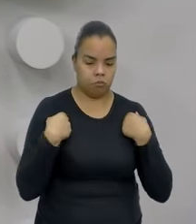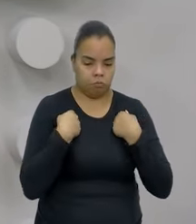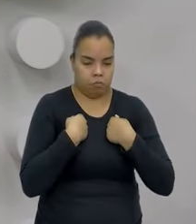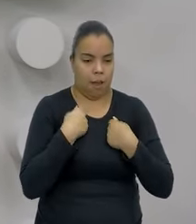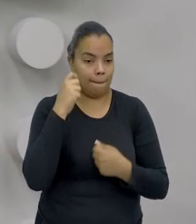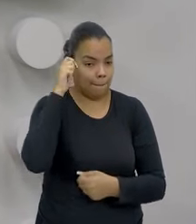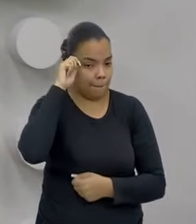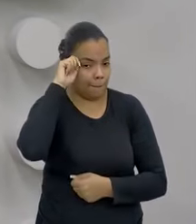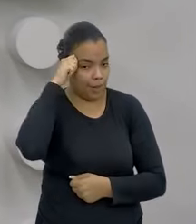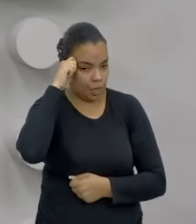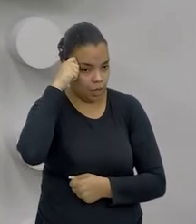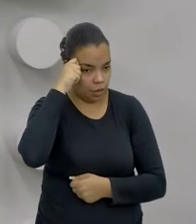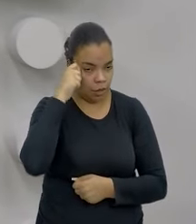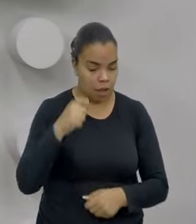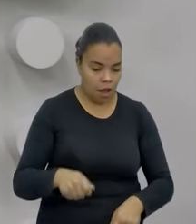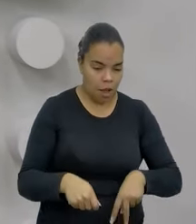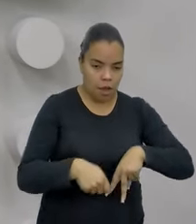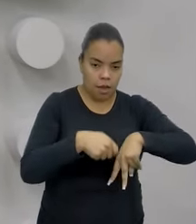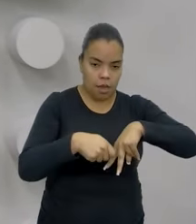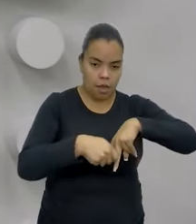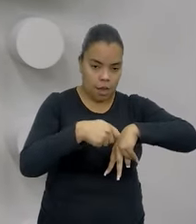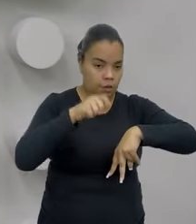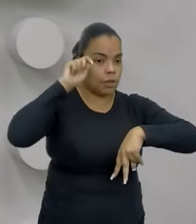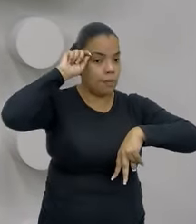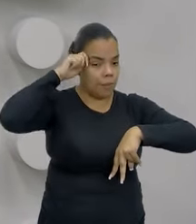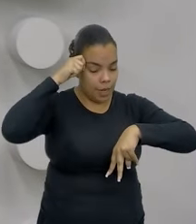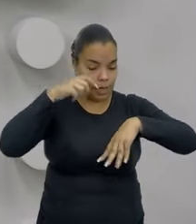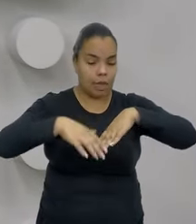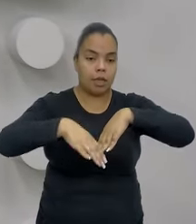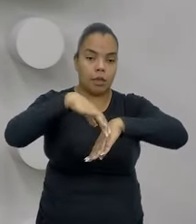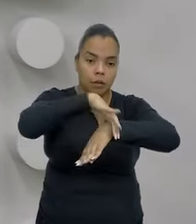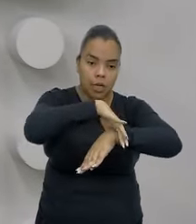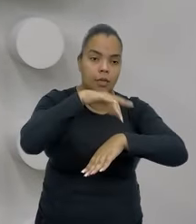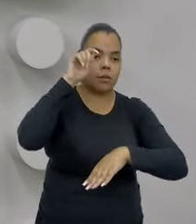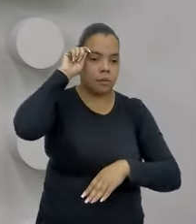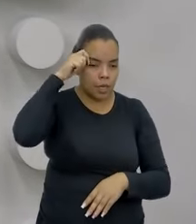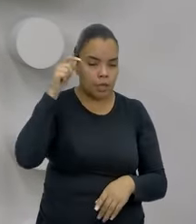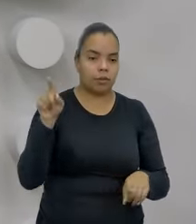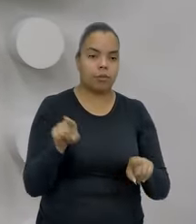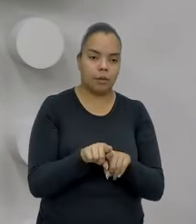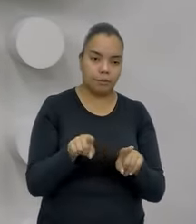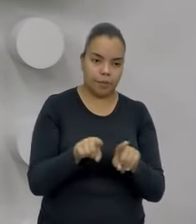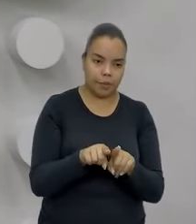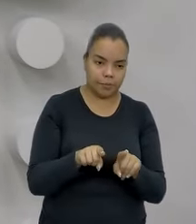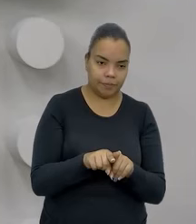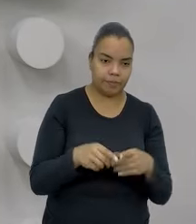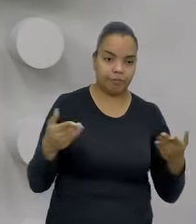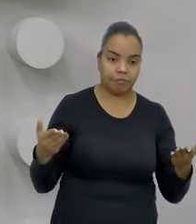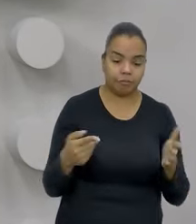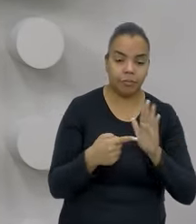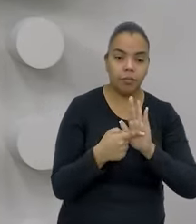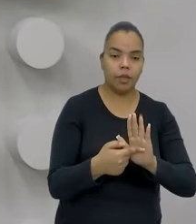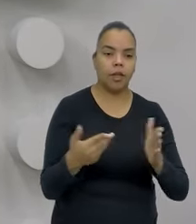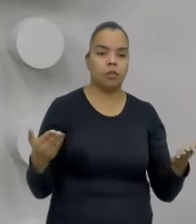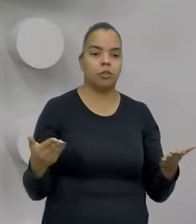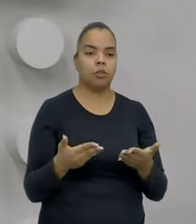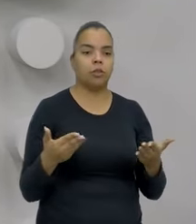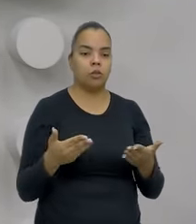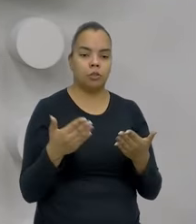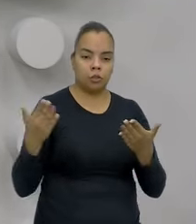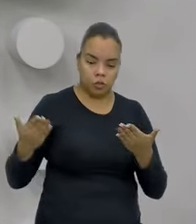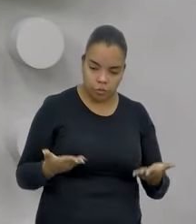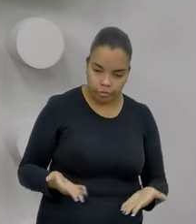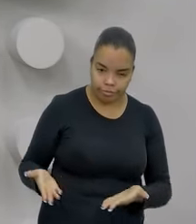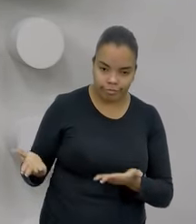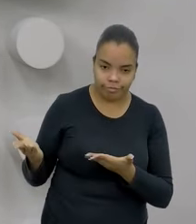calça jeans preta e um tênis preto também eu não estou sozinho nossa apresentação de hoje nosso